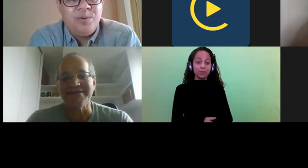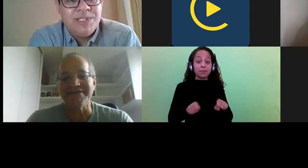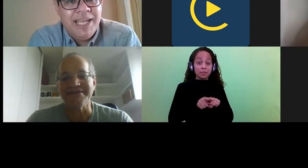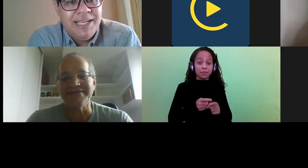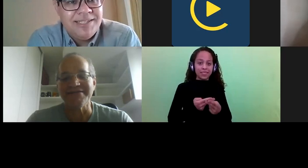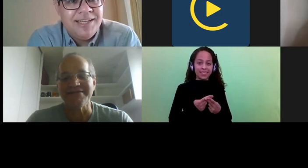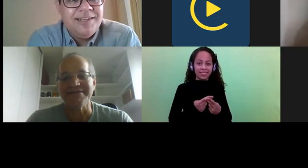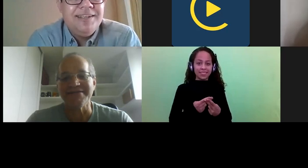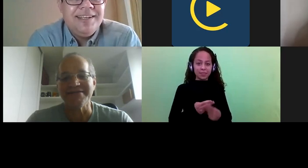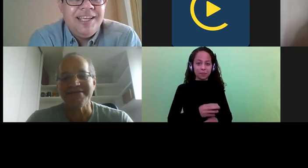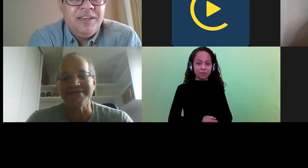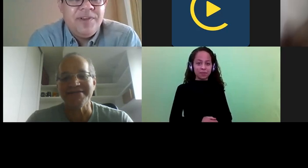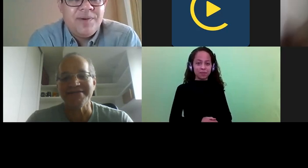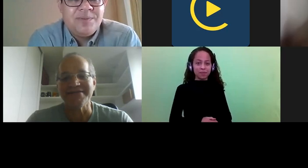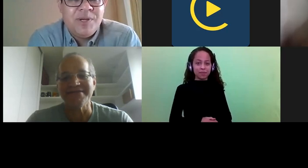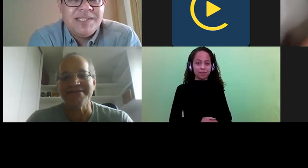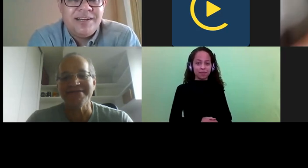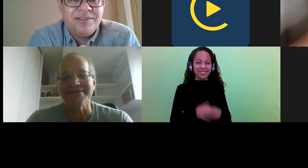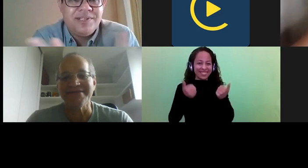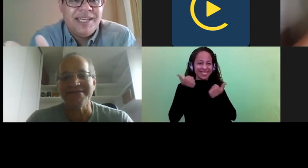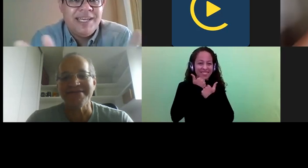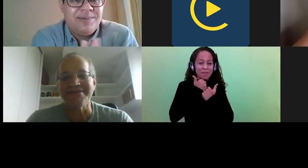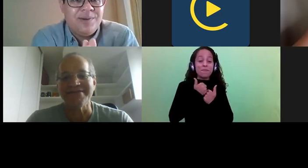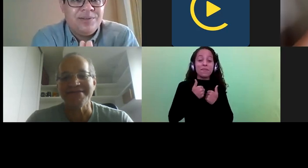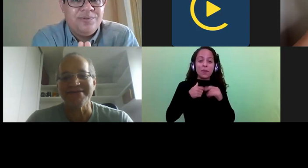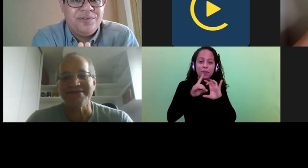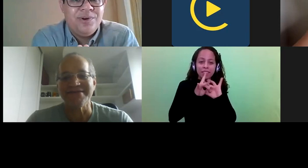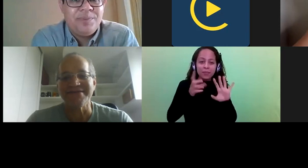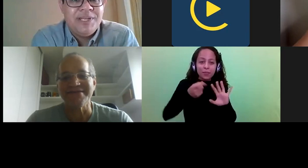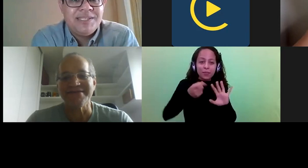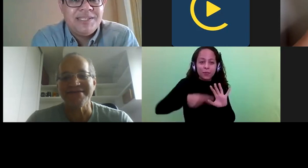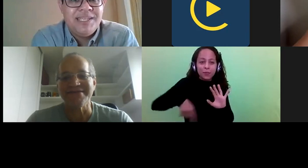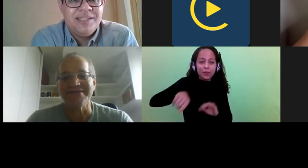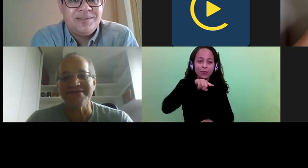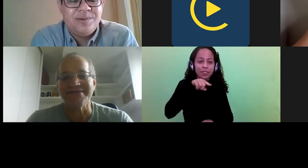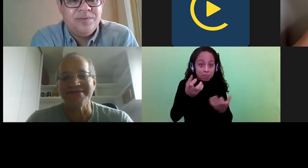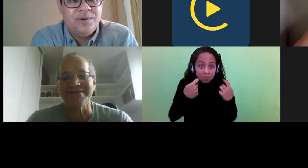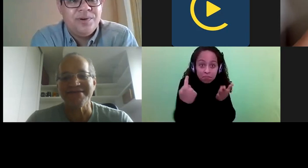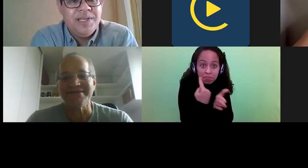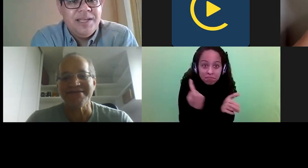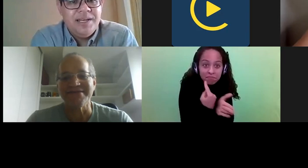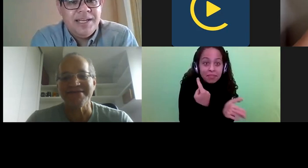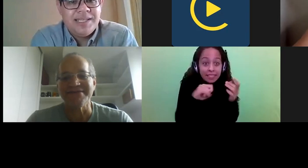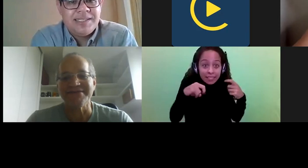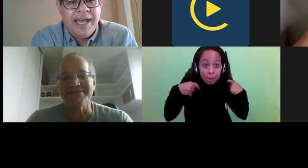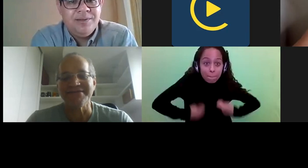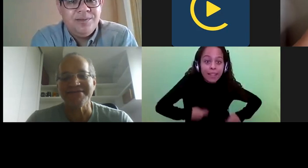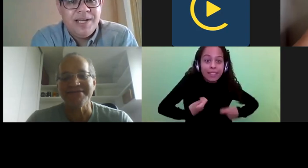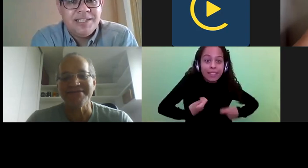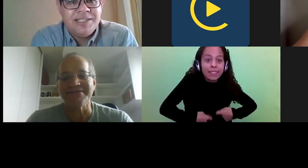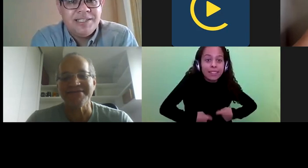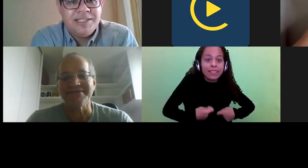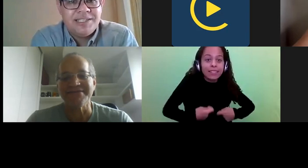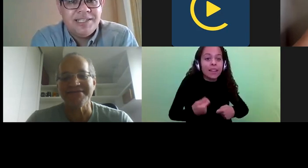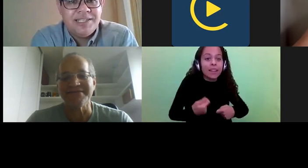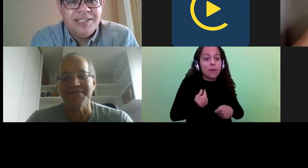pela audiência, e fico à disposição de vocês para quando for preciso, quando for necessário, a